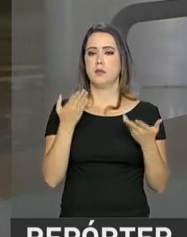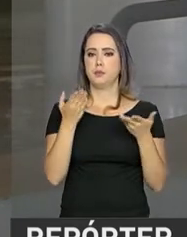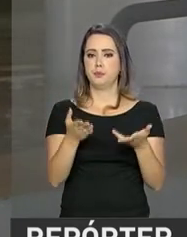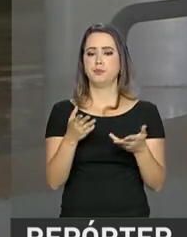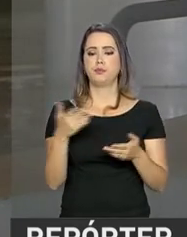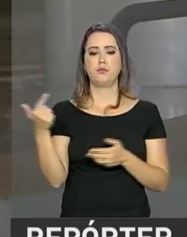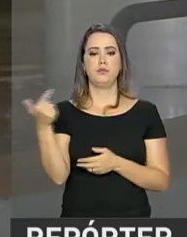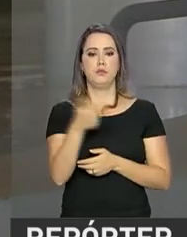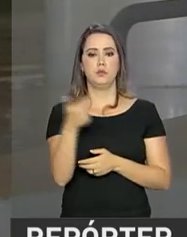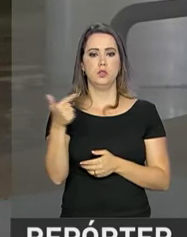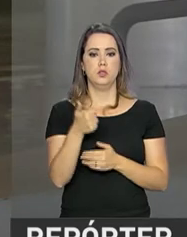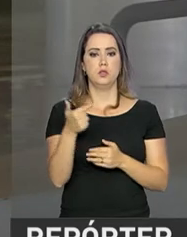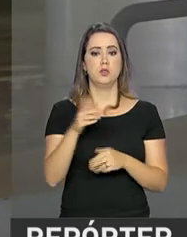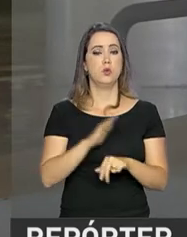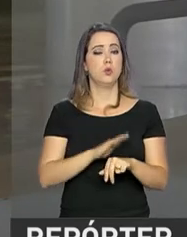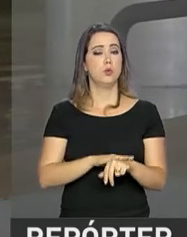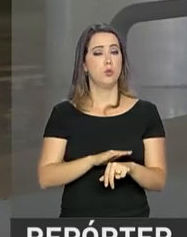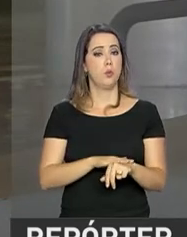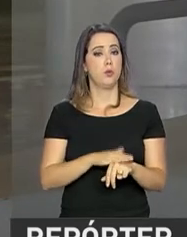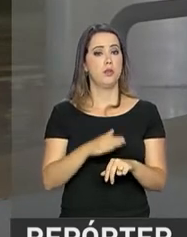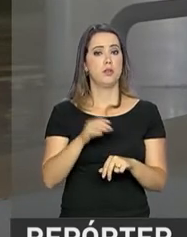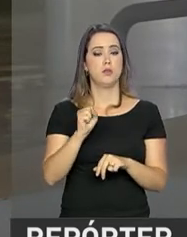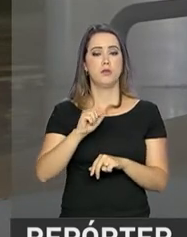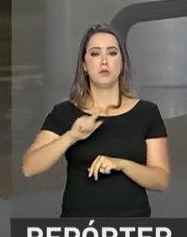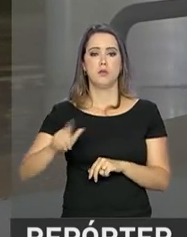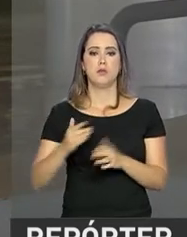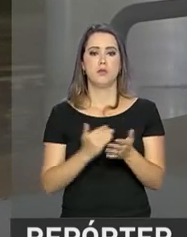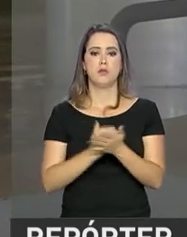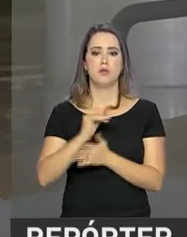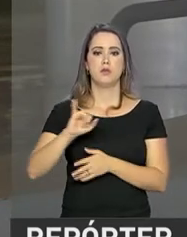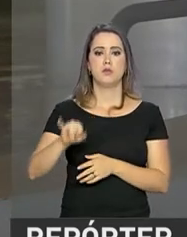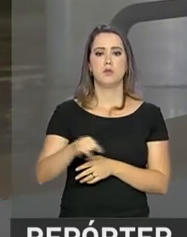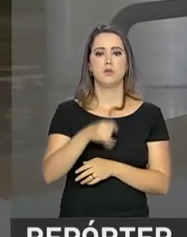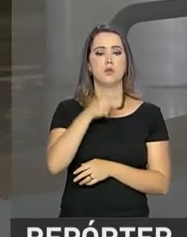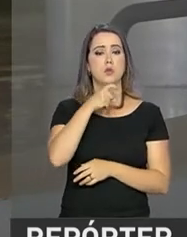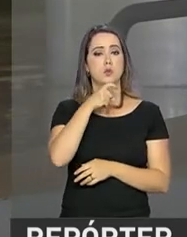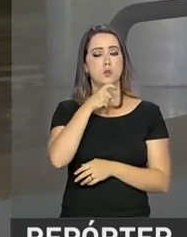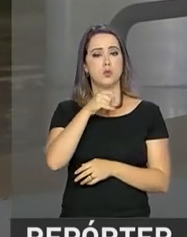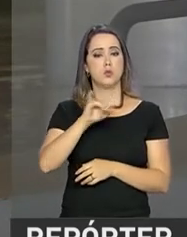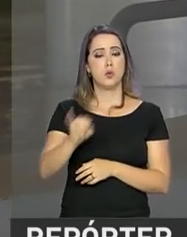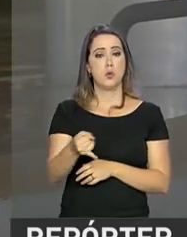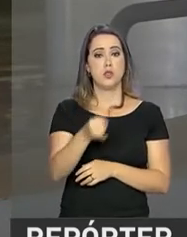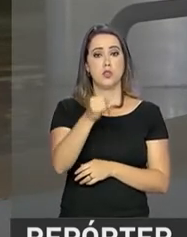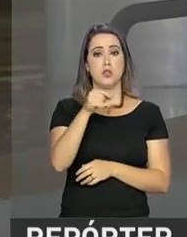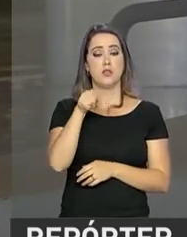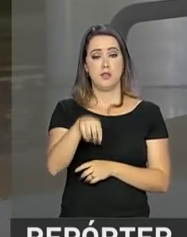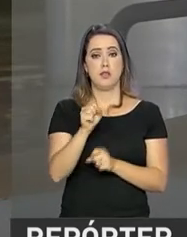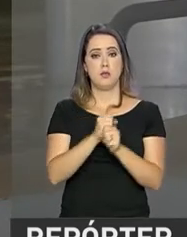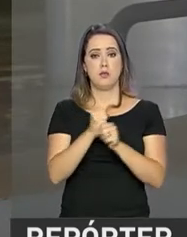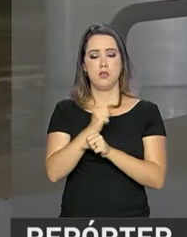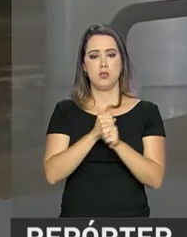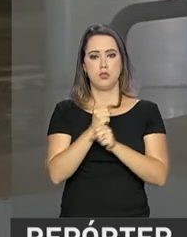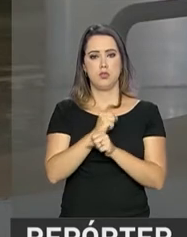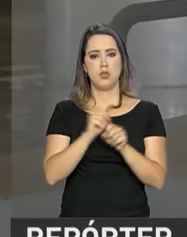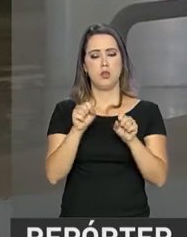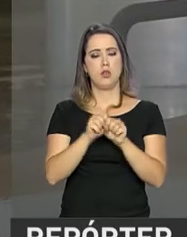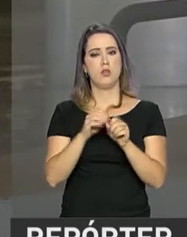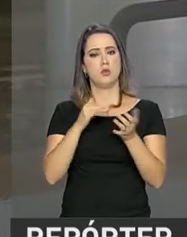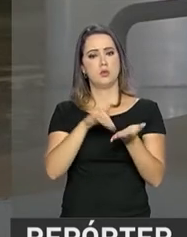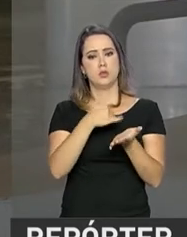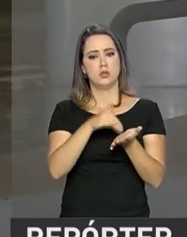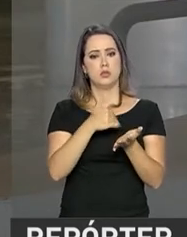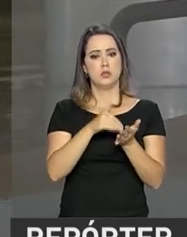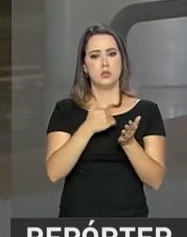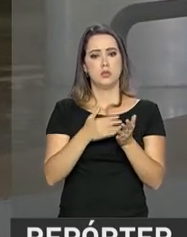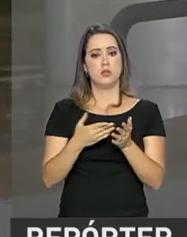é a segunda etapa do e social que começou em janeiro deixando com o cadastro de empresas com faturamento anual